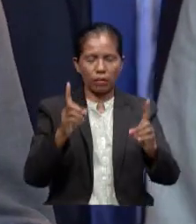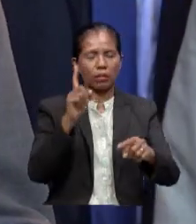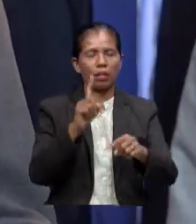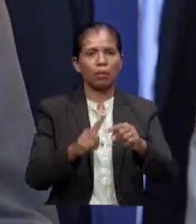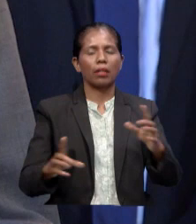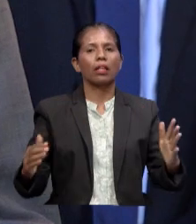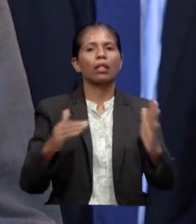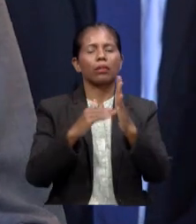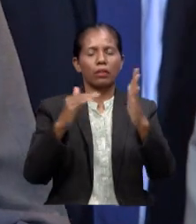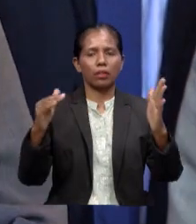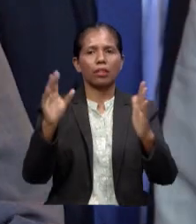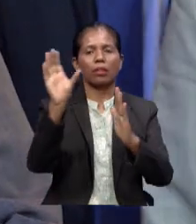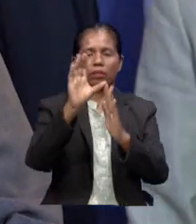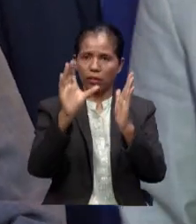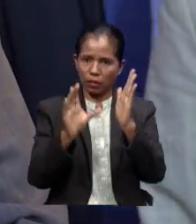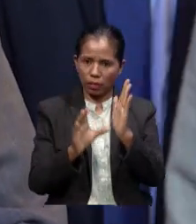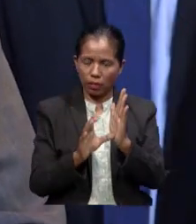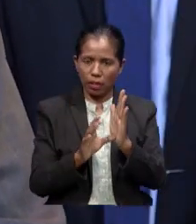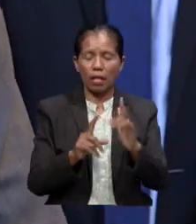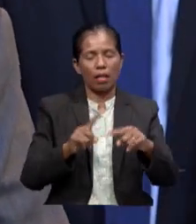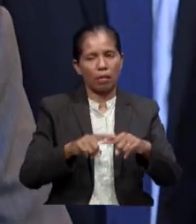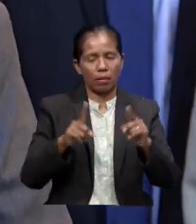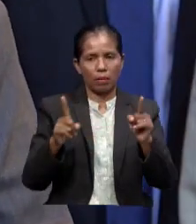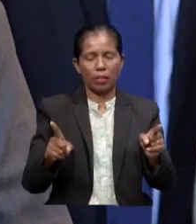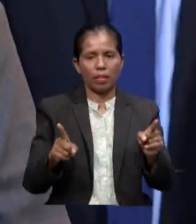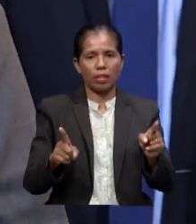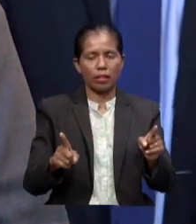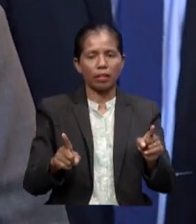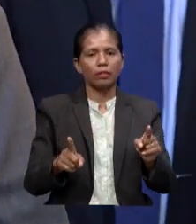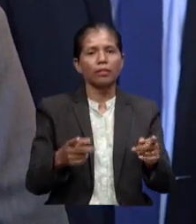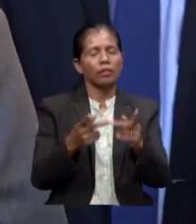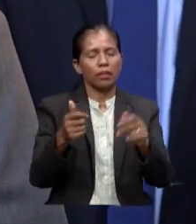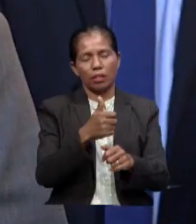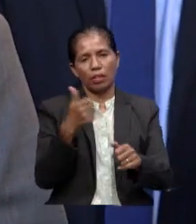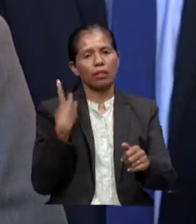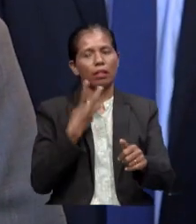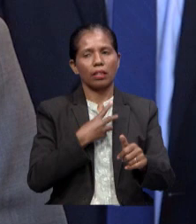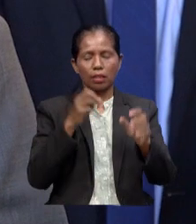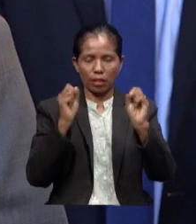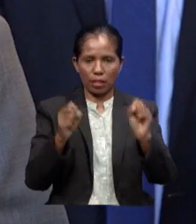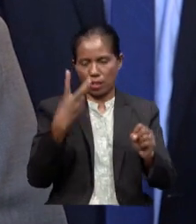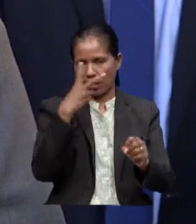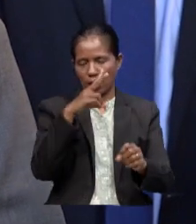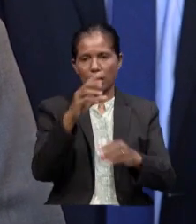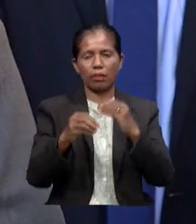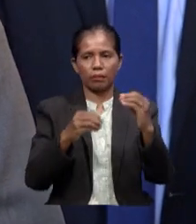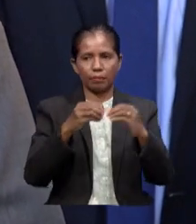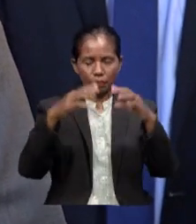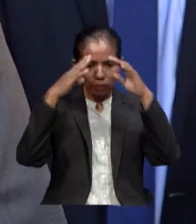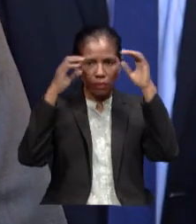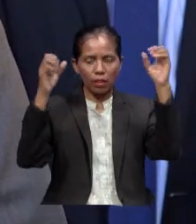Constituição, e mais bem, e o fator de ser lutado, que a gente tem que considerar, que o Presidente,